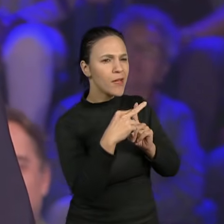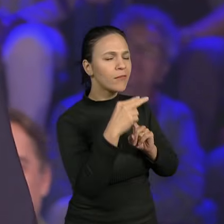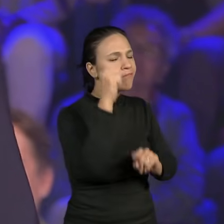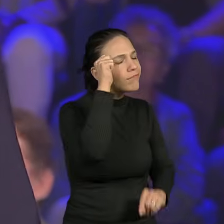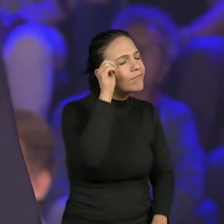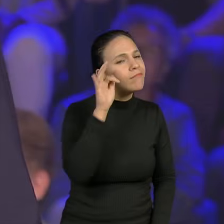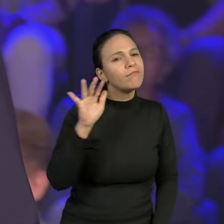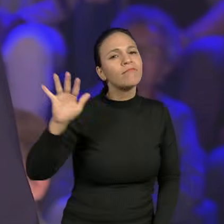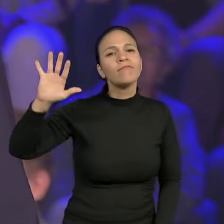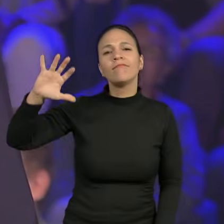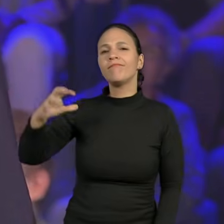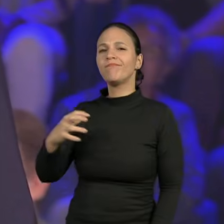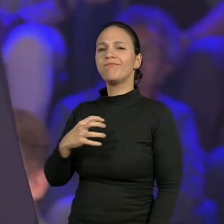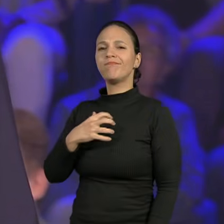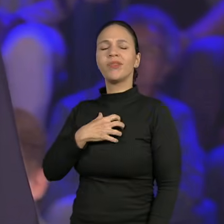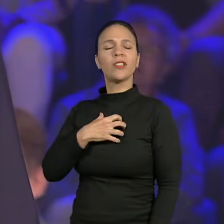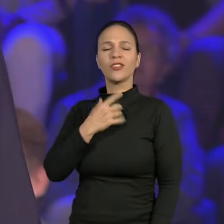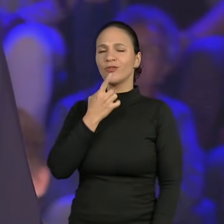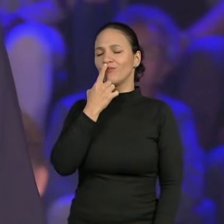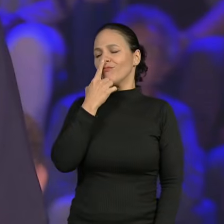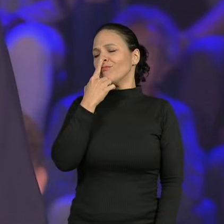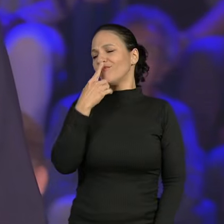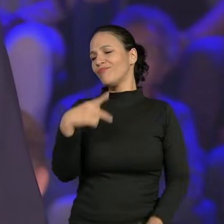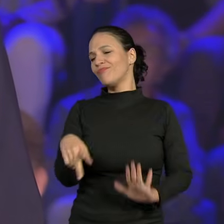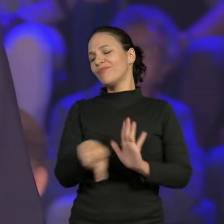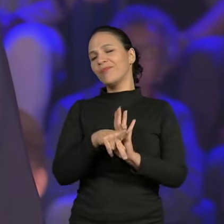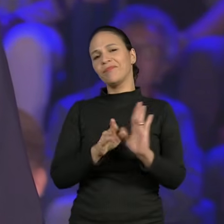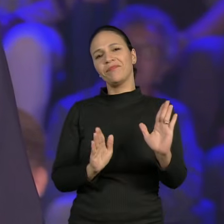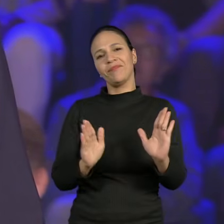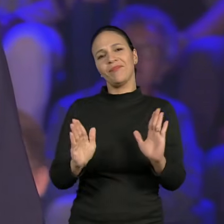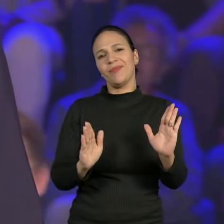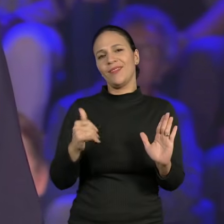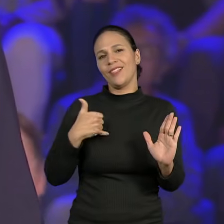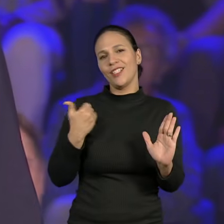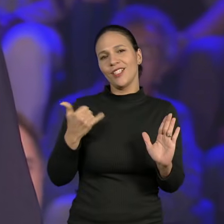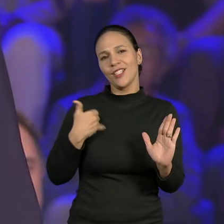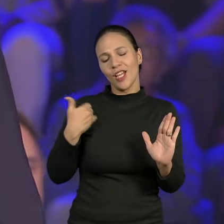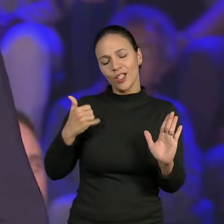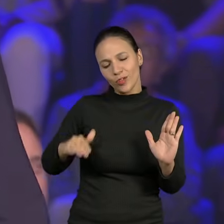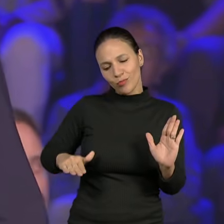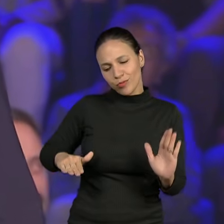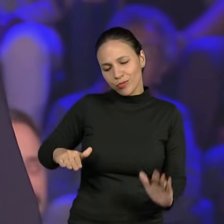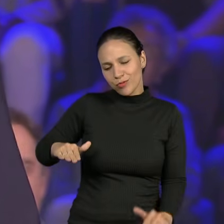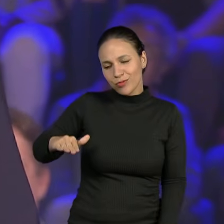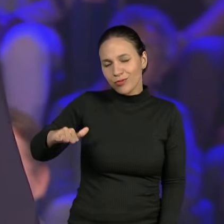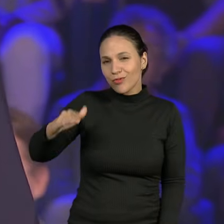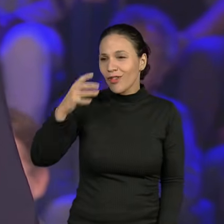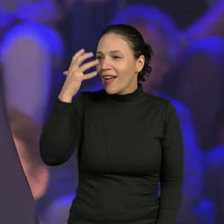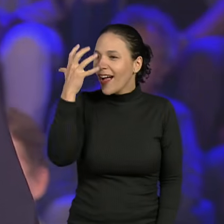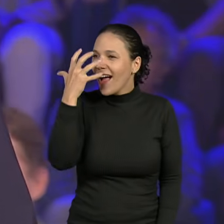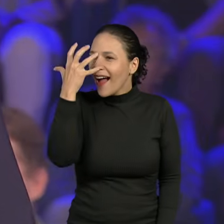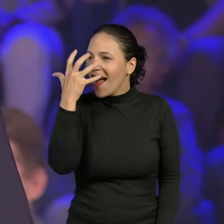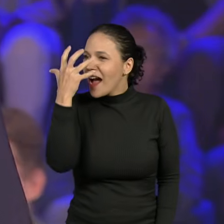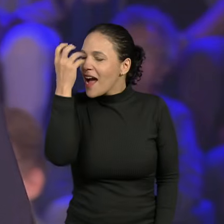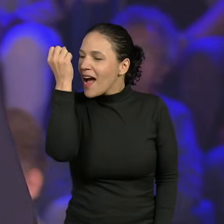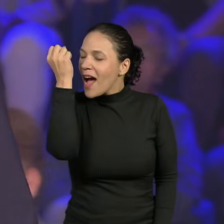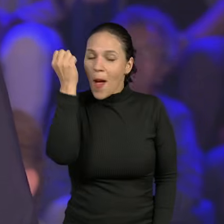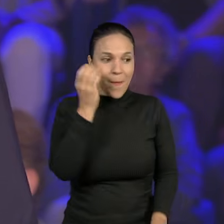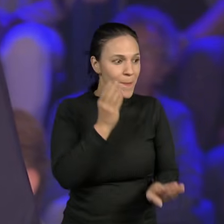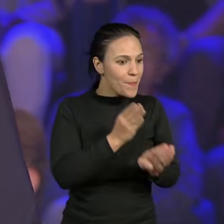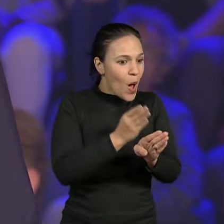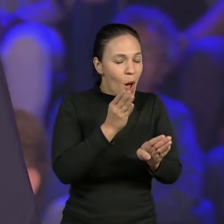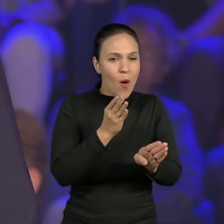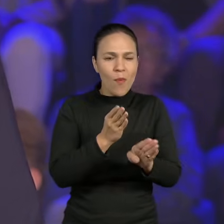sentir que lhe são próprias. A infância é o tempo do encanto, da descoberta,